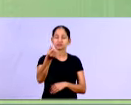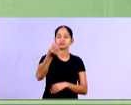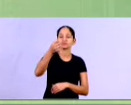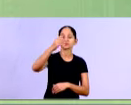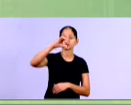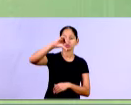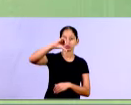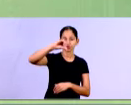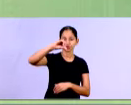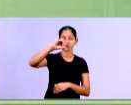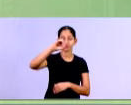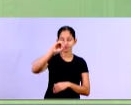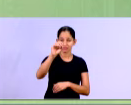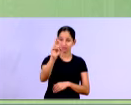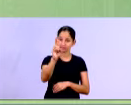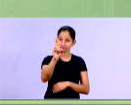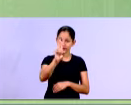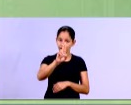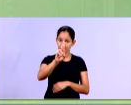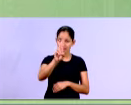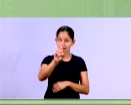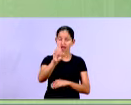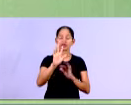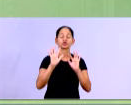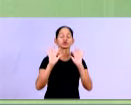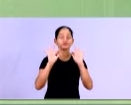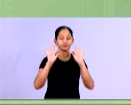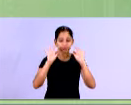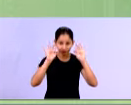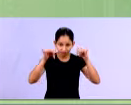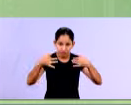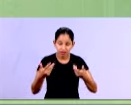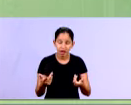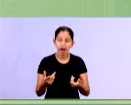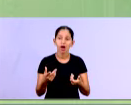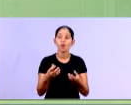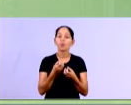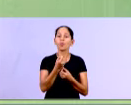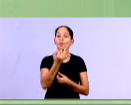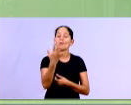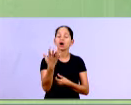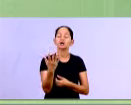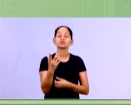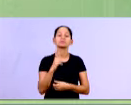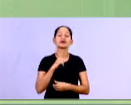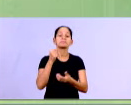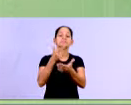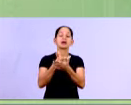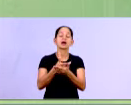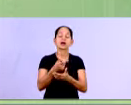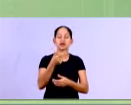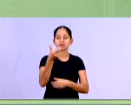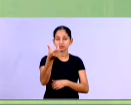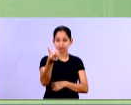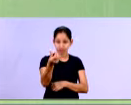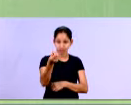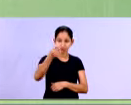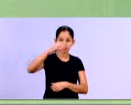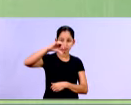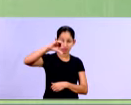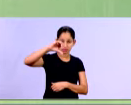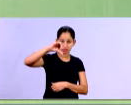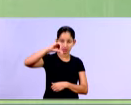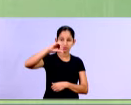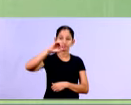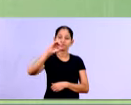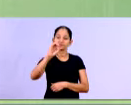R$690. Ou seja, no final dos 3 meses, o comerciante vai pagar 690. 600